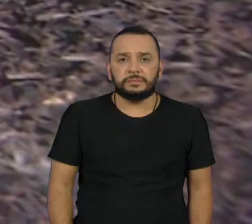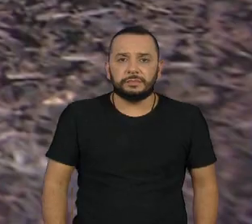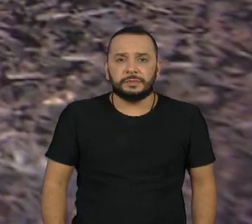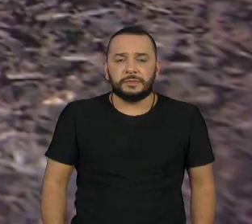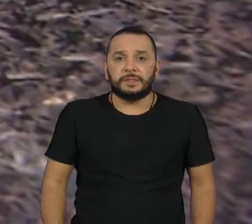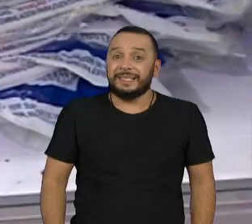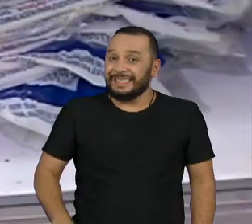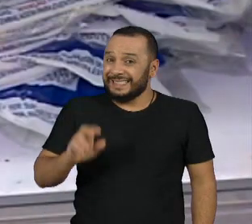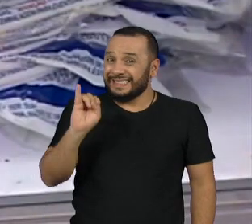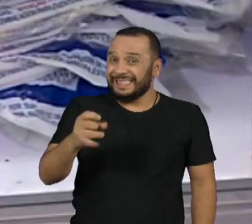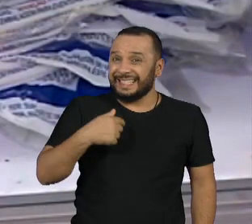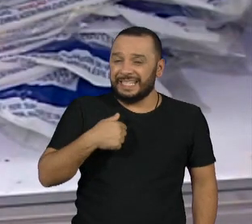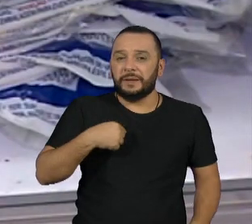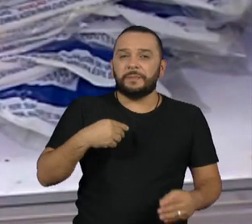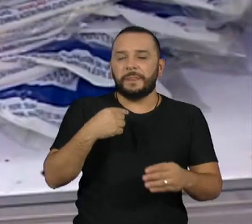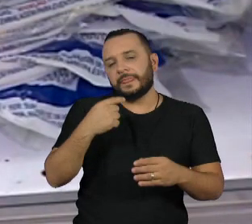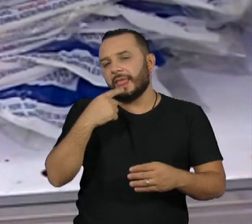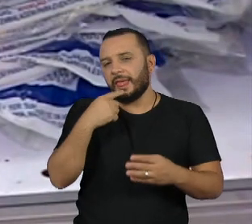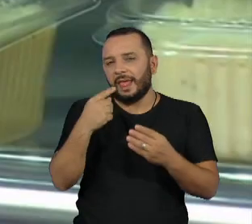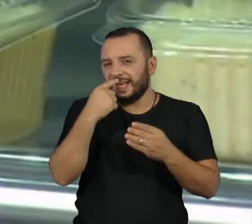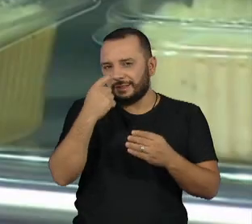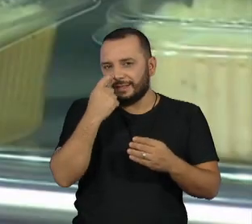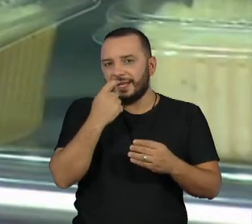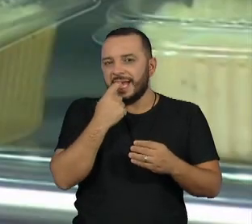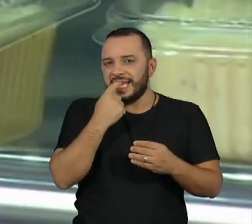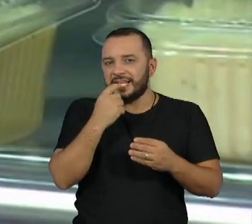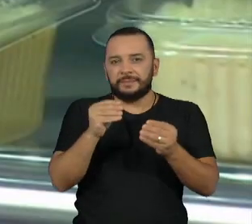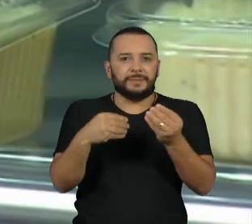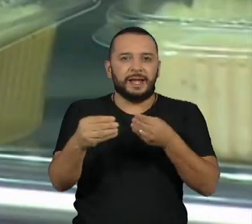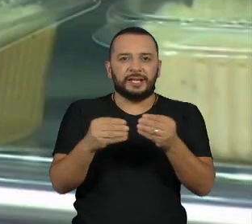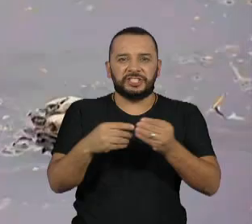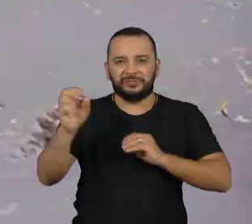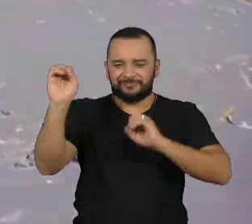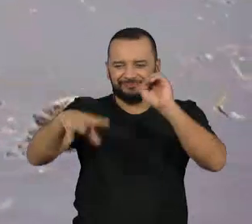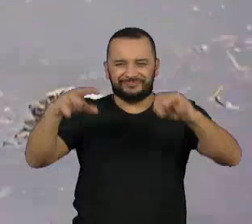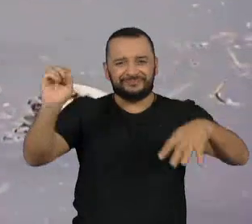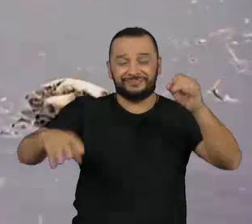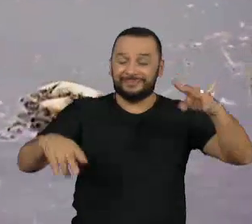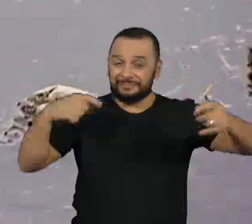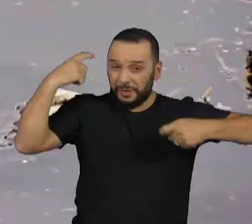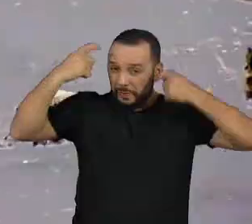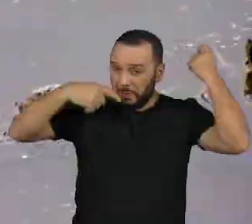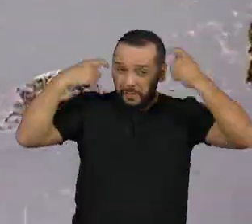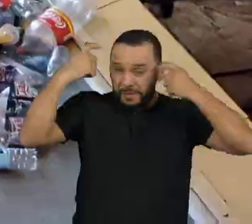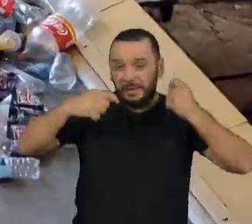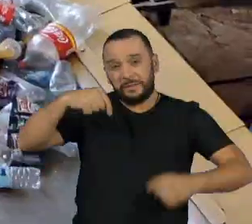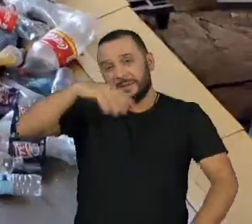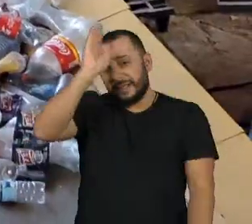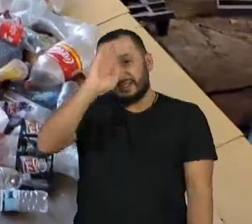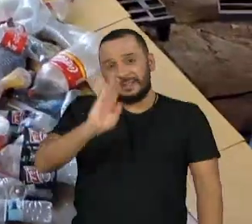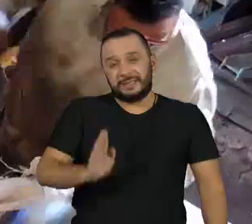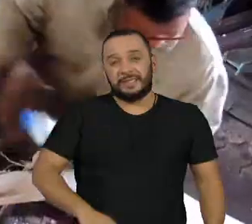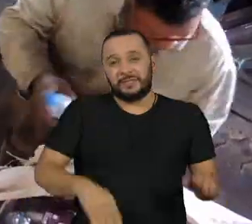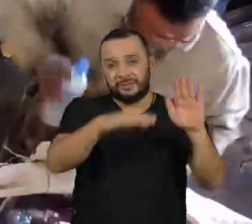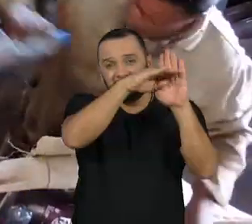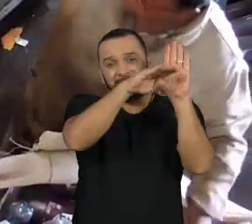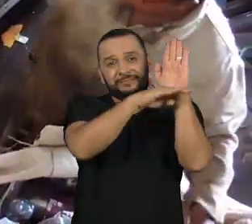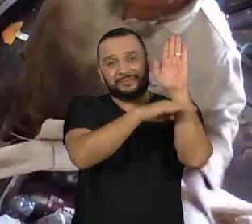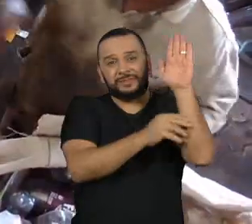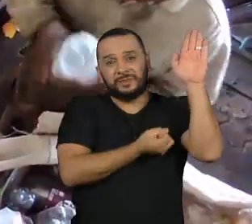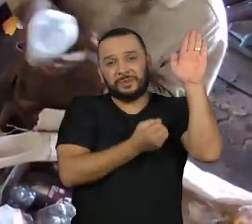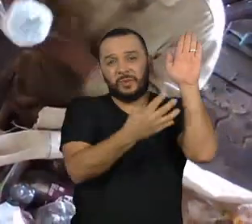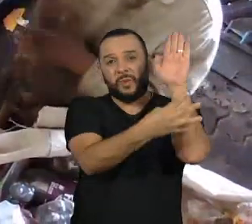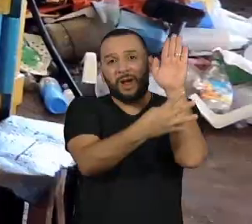O descarte de plásticos preocupa. O Brasil é o 4º produtor no mundo.